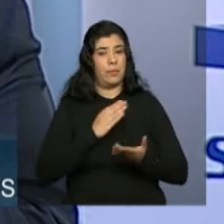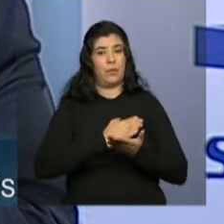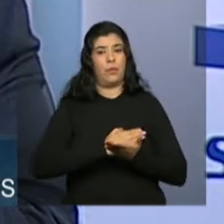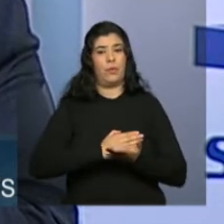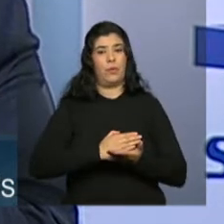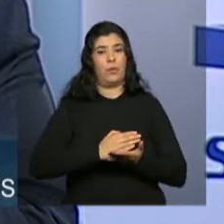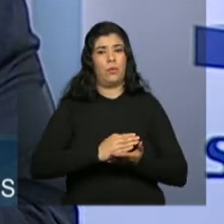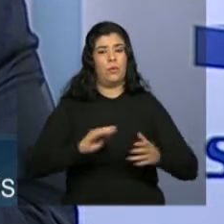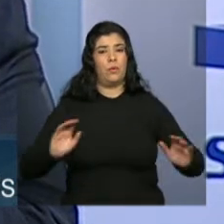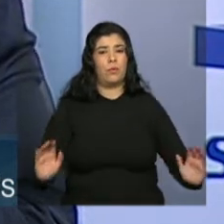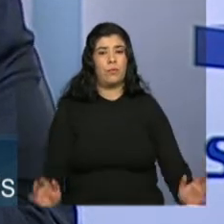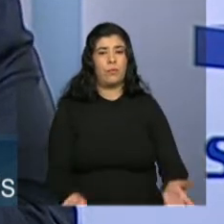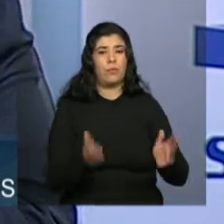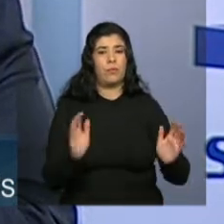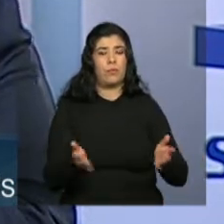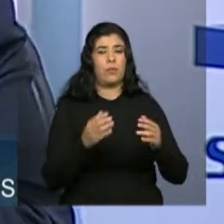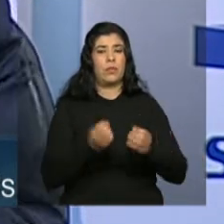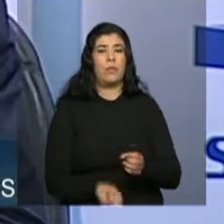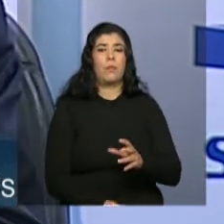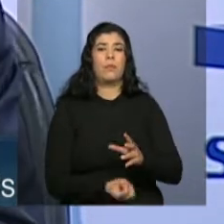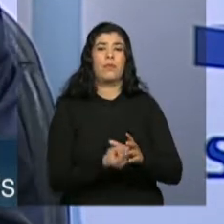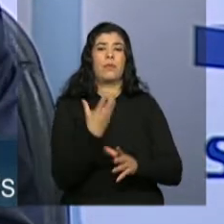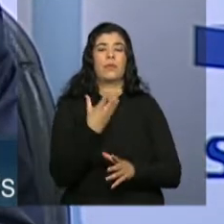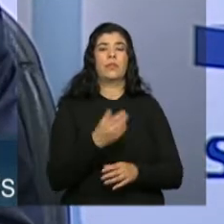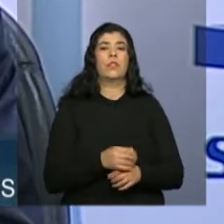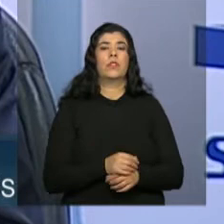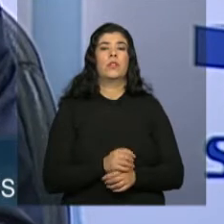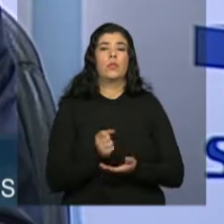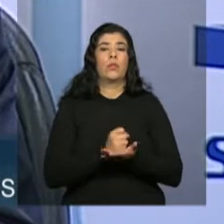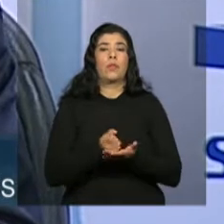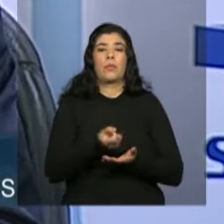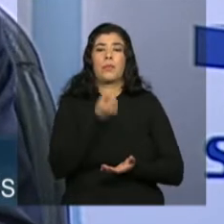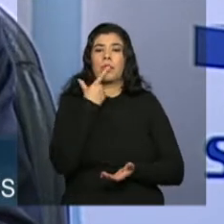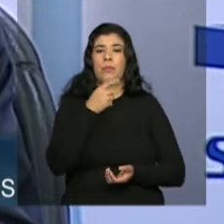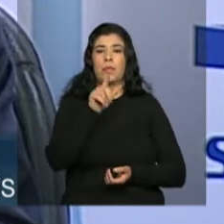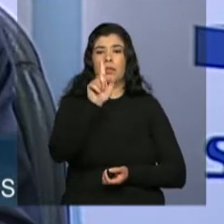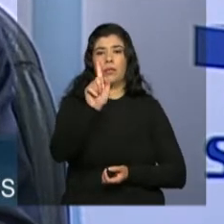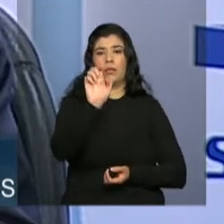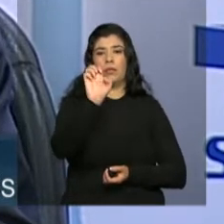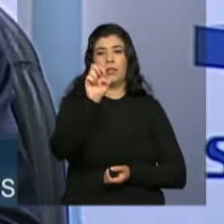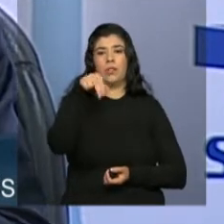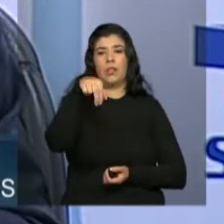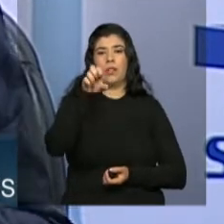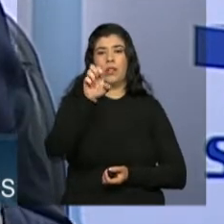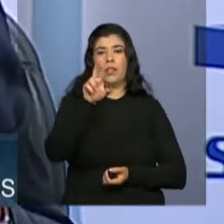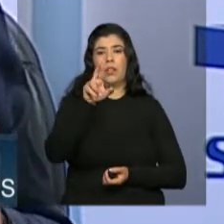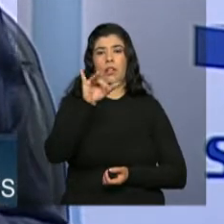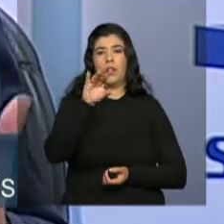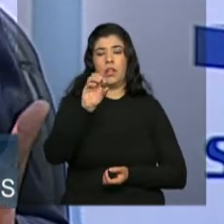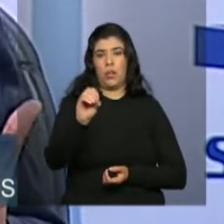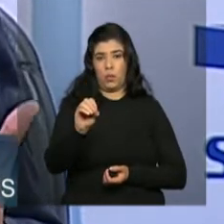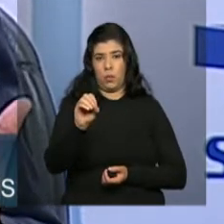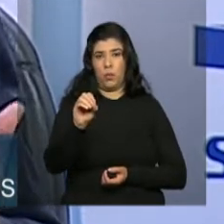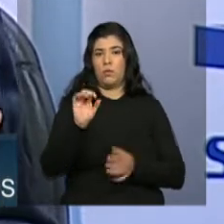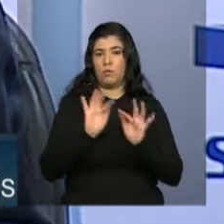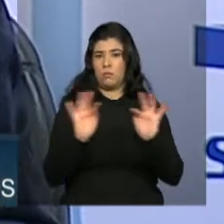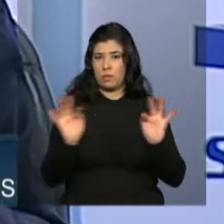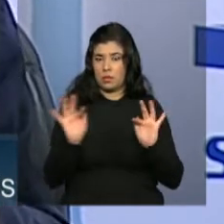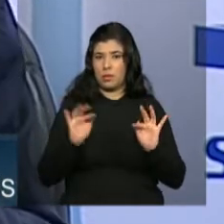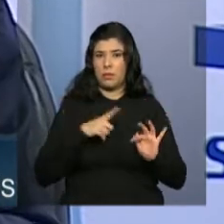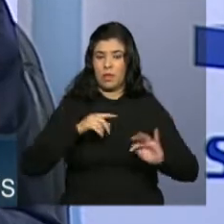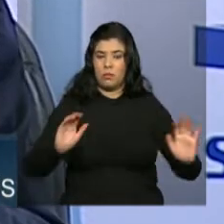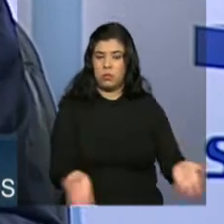um estímulo maior produção de genérico um dos motivos de estimular a produção de genérico É exatamente e Fera de estimular a concorrência